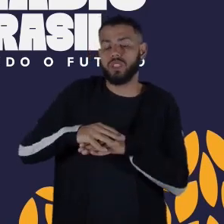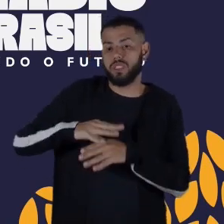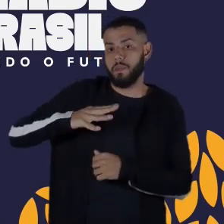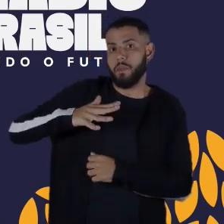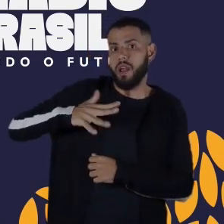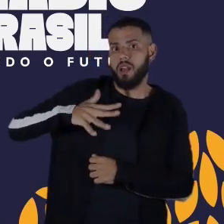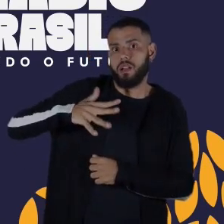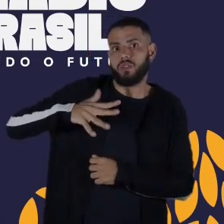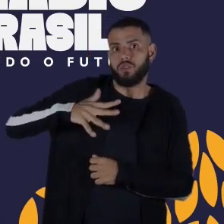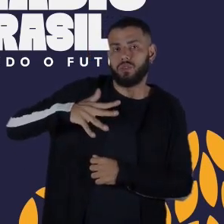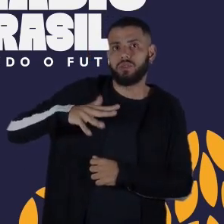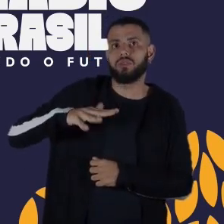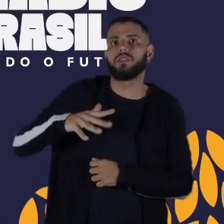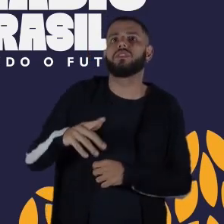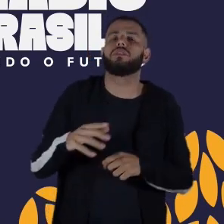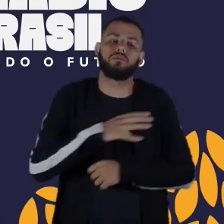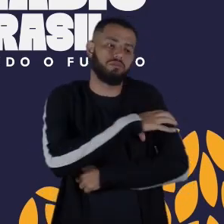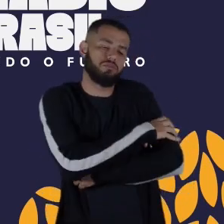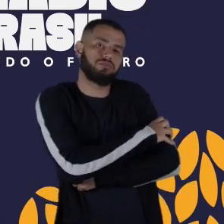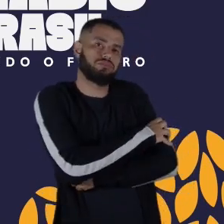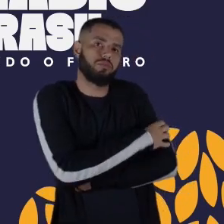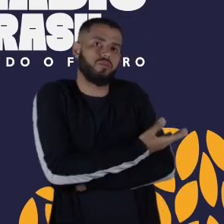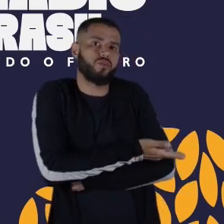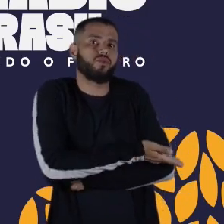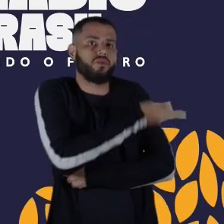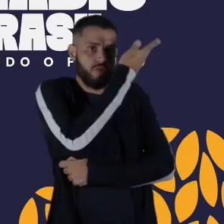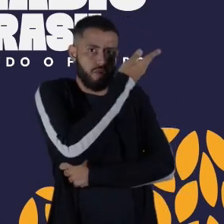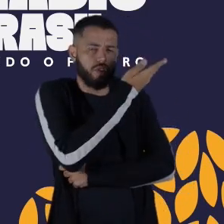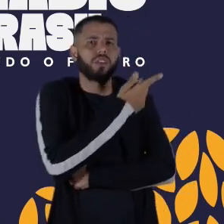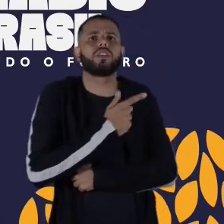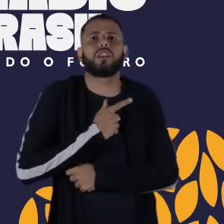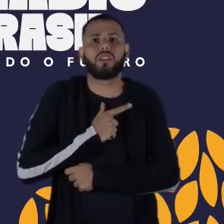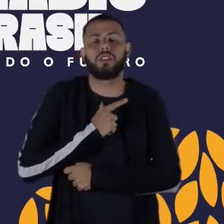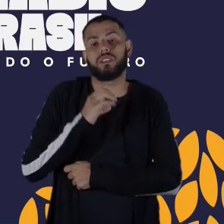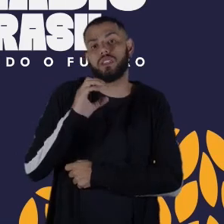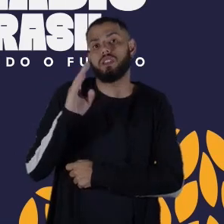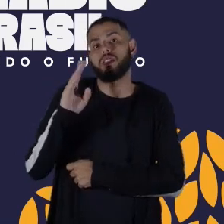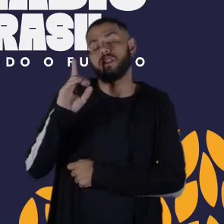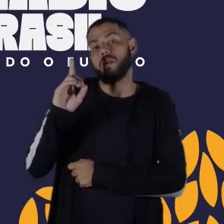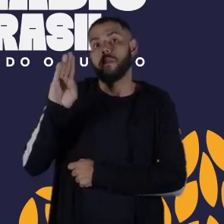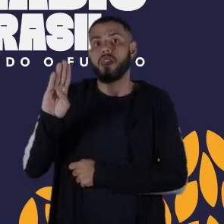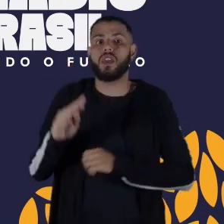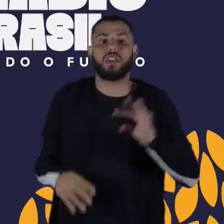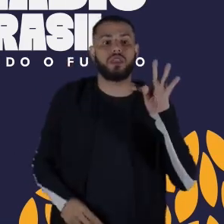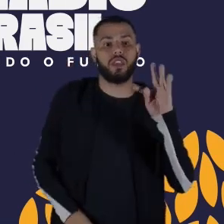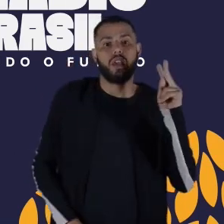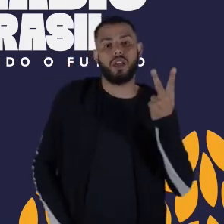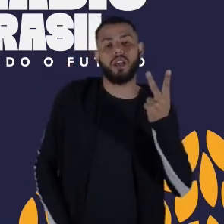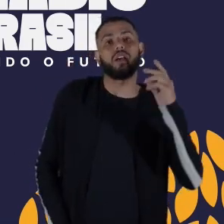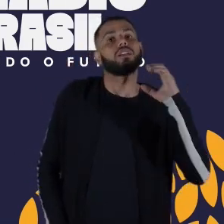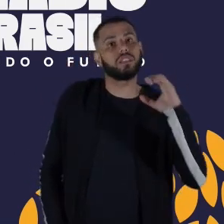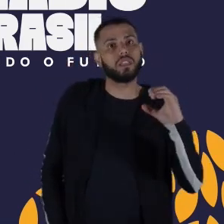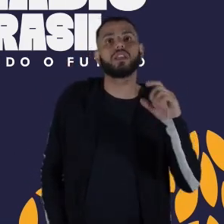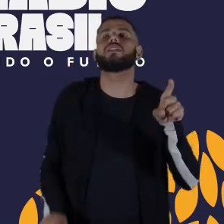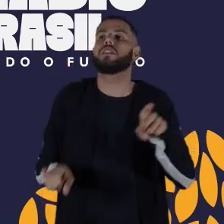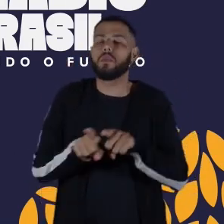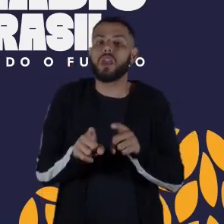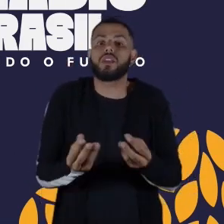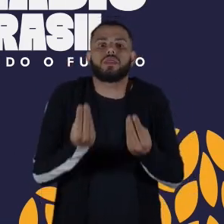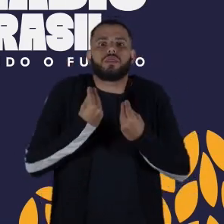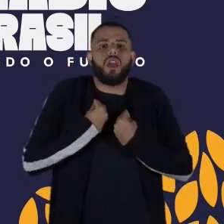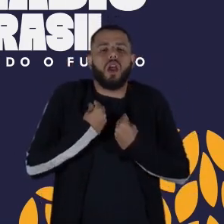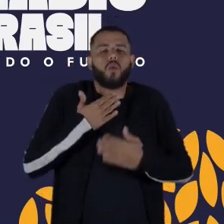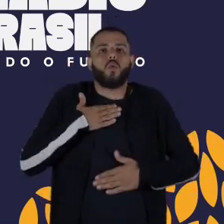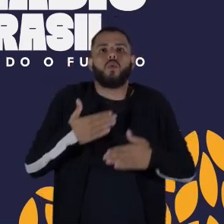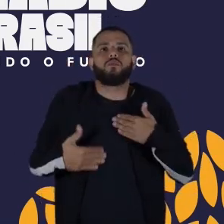tem hipotensão ortostática, canabidiol e THC produzem hipotensão ortostática. Isso